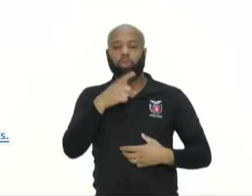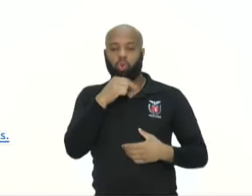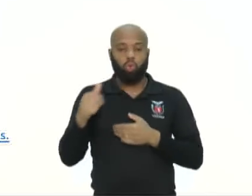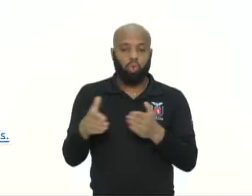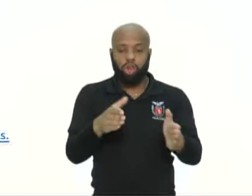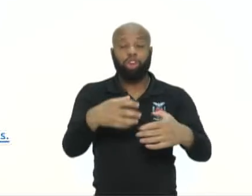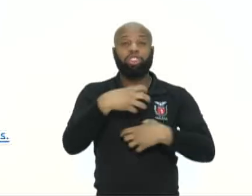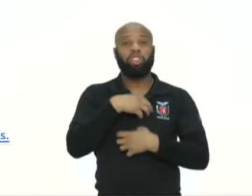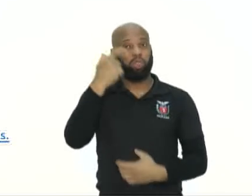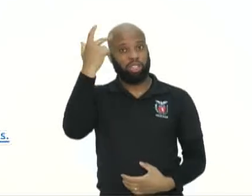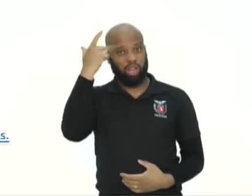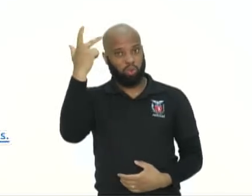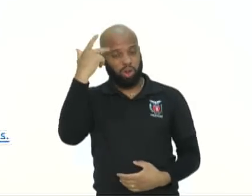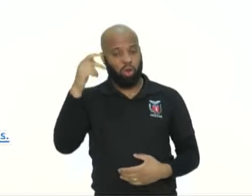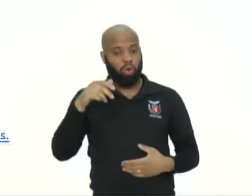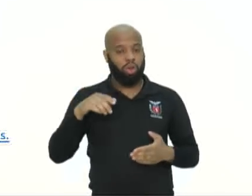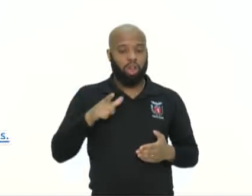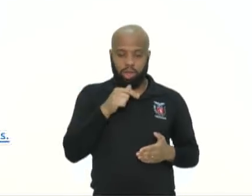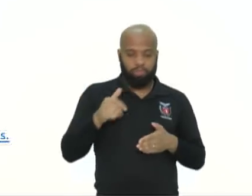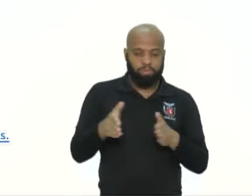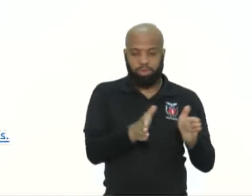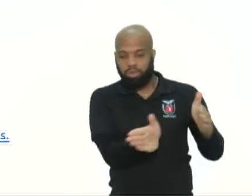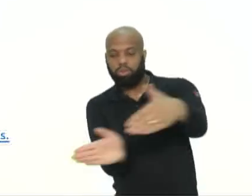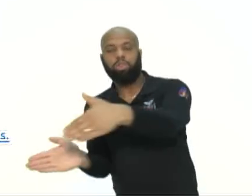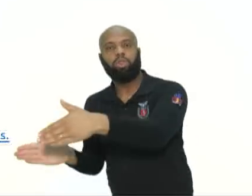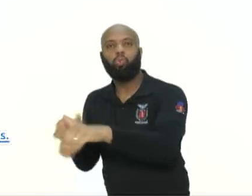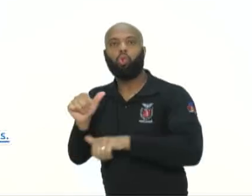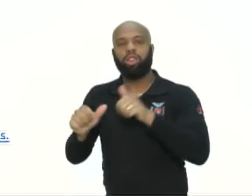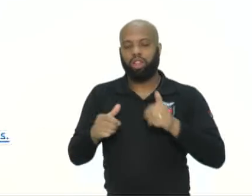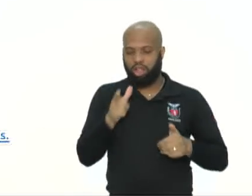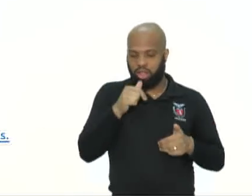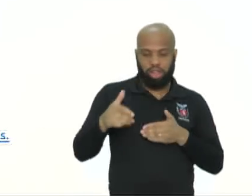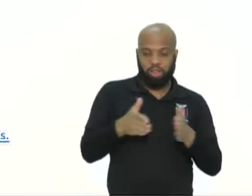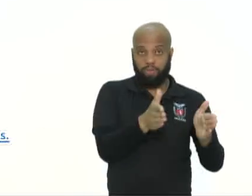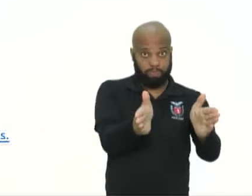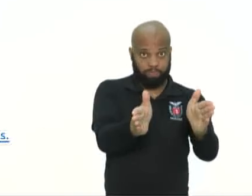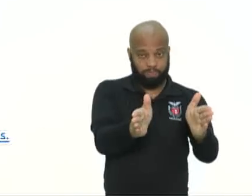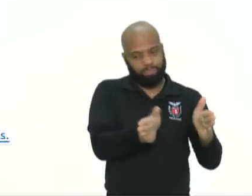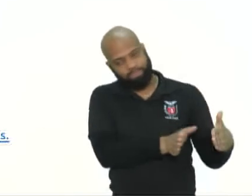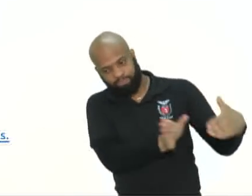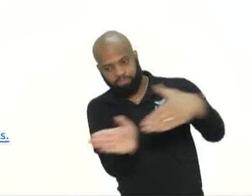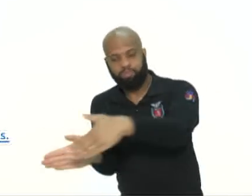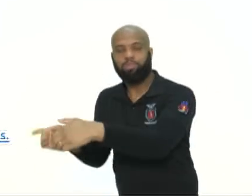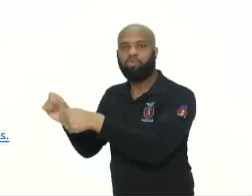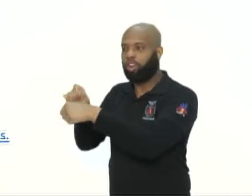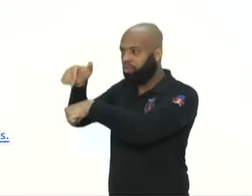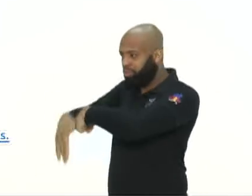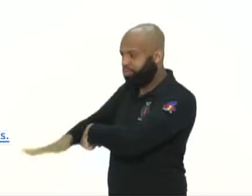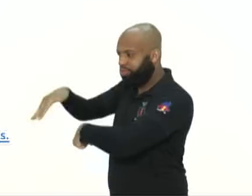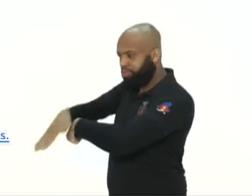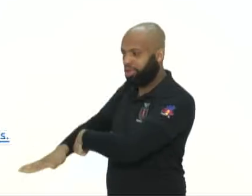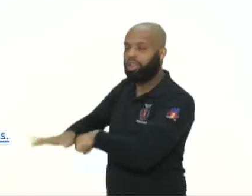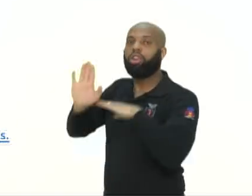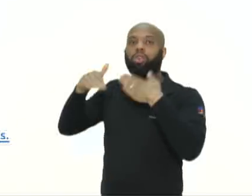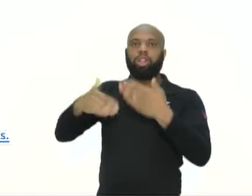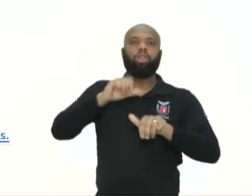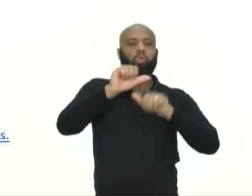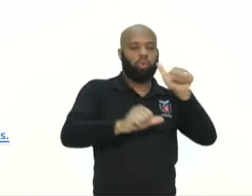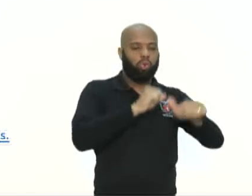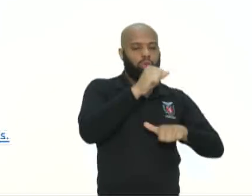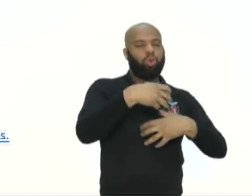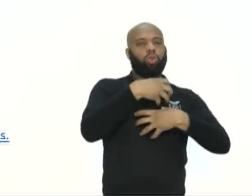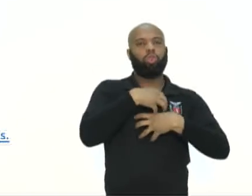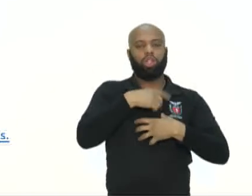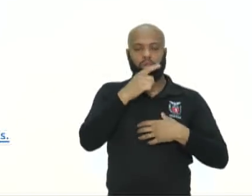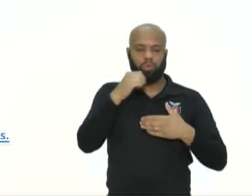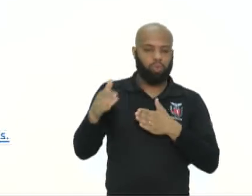porque é modificado o curso natural do rio para a construção da usina, para a construção do lago da usina. Então, modifica o escoamento